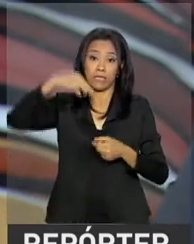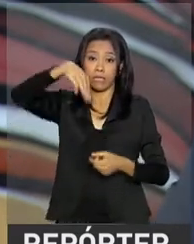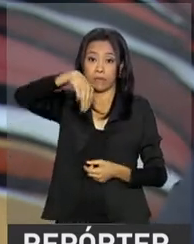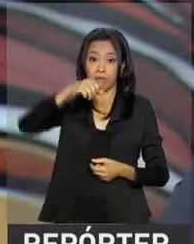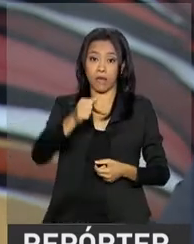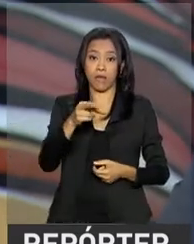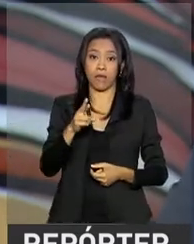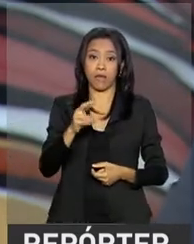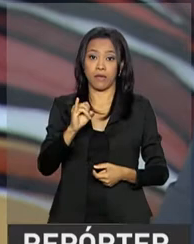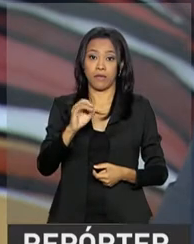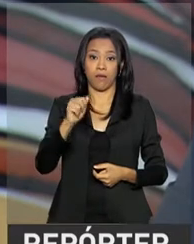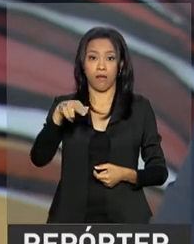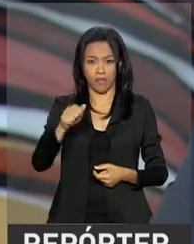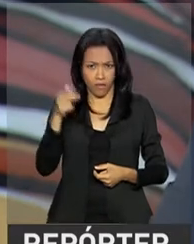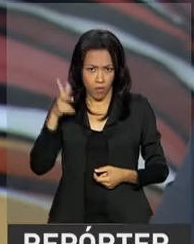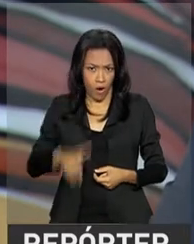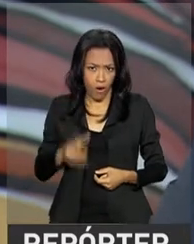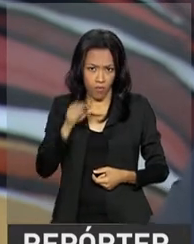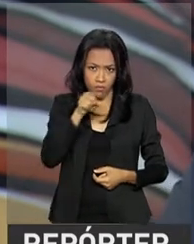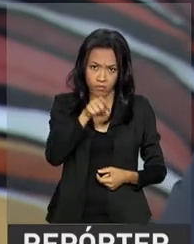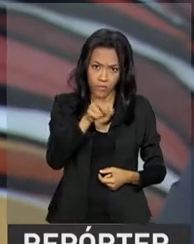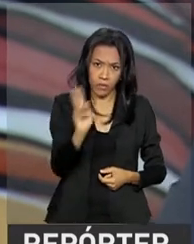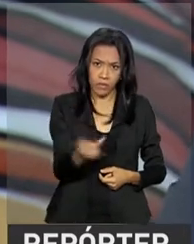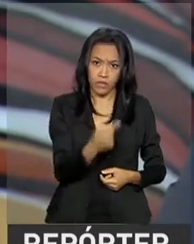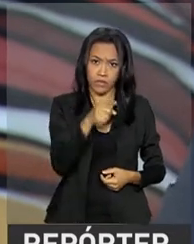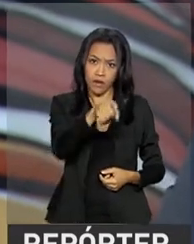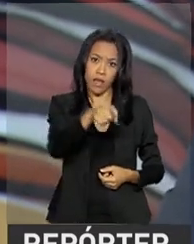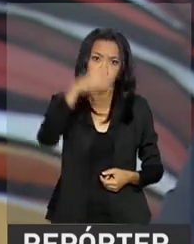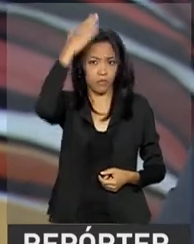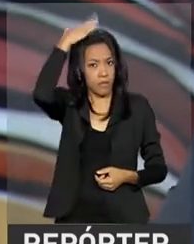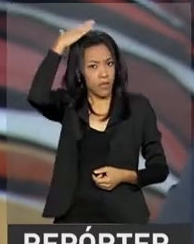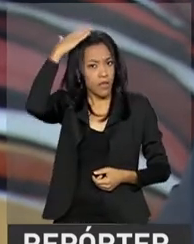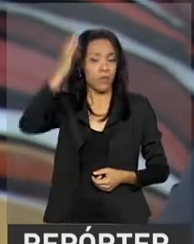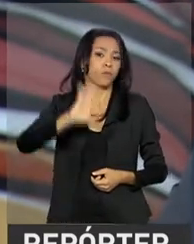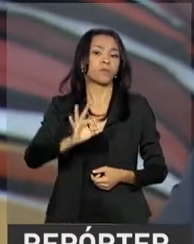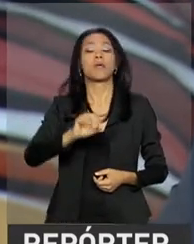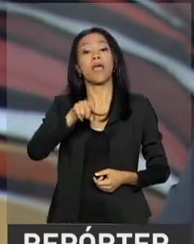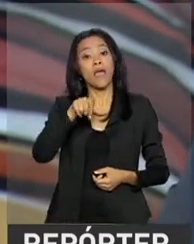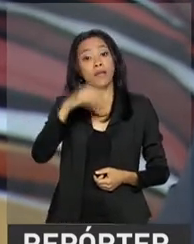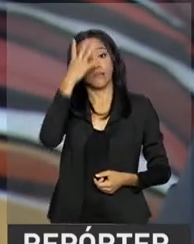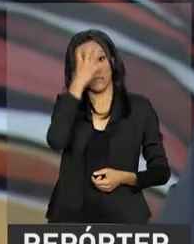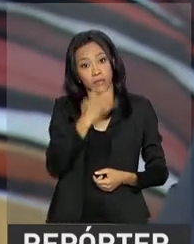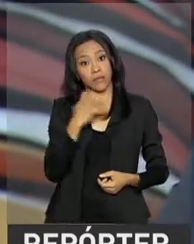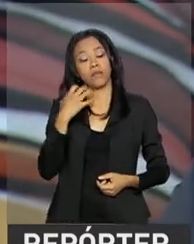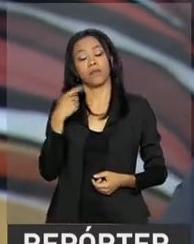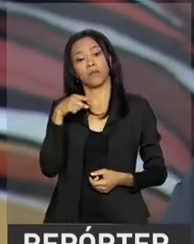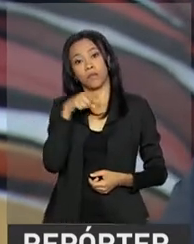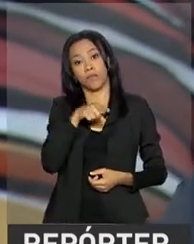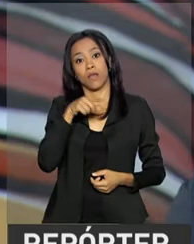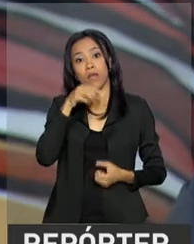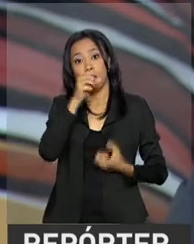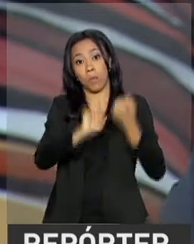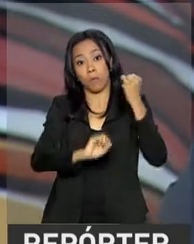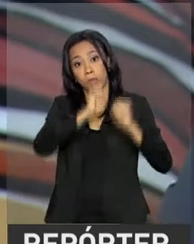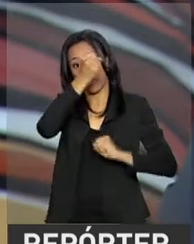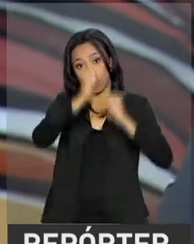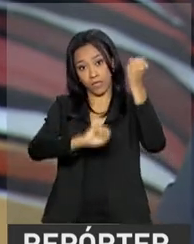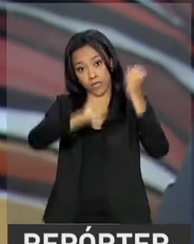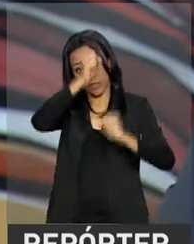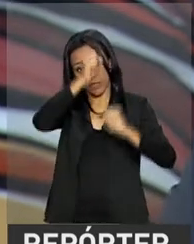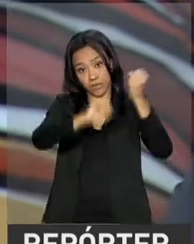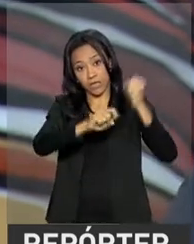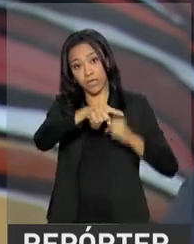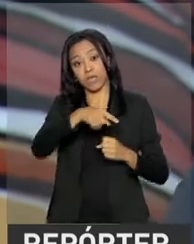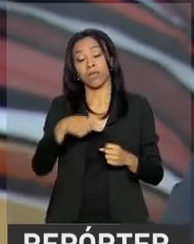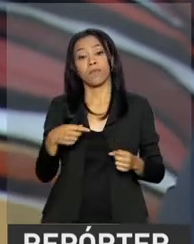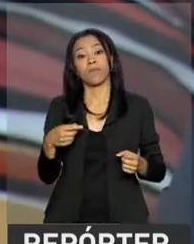constatado ele é sério vem de uma empresa que pertence ao governo